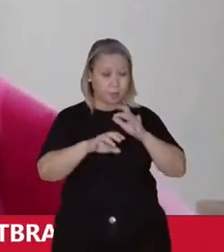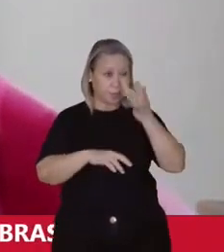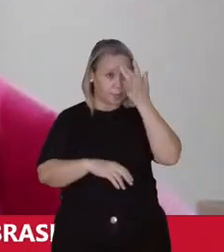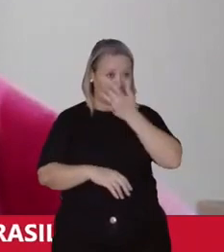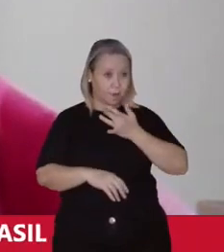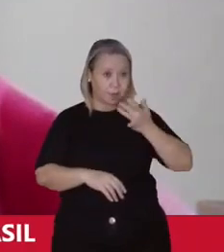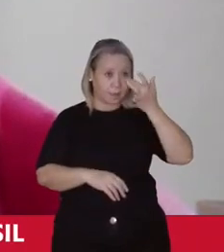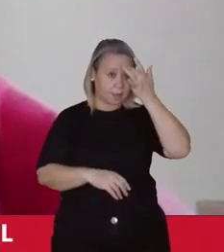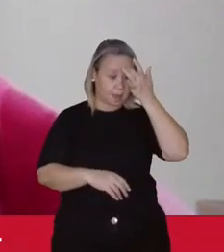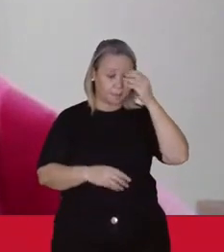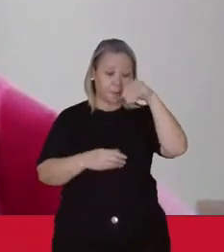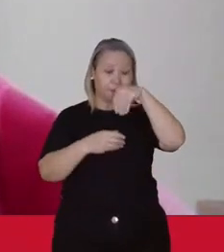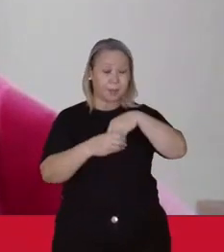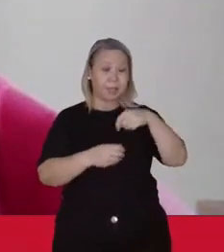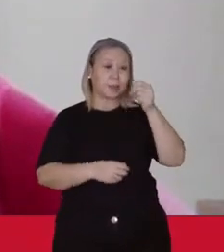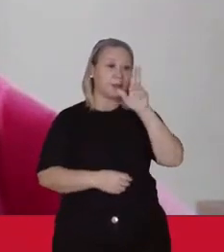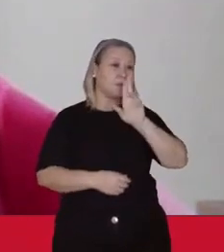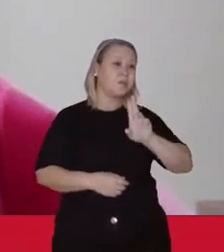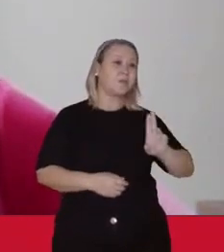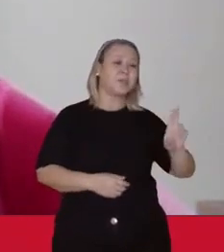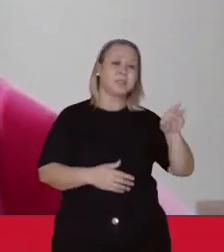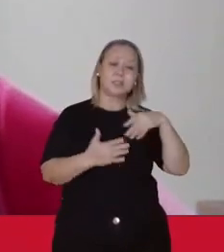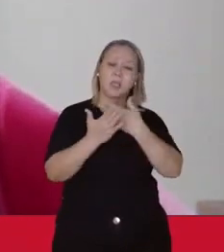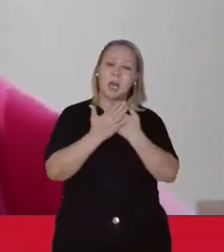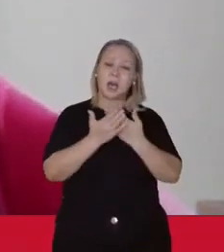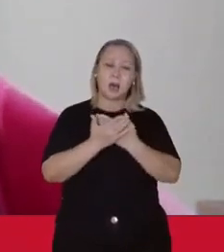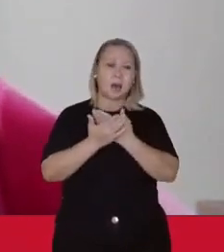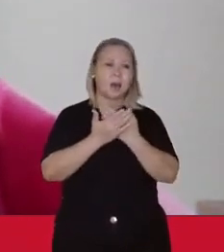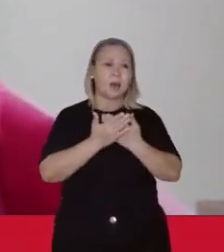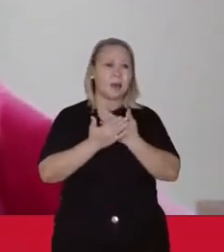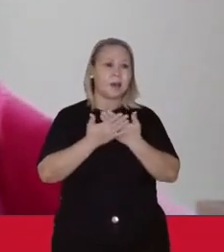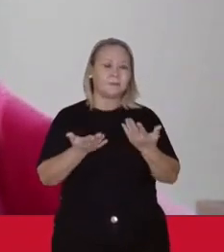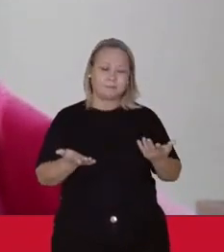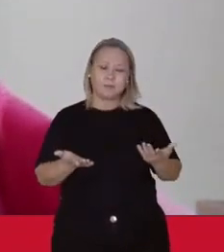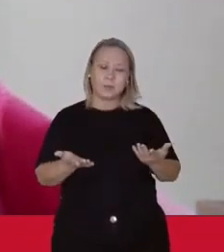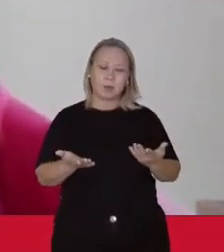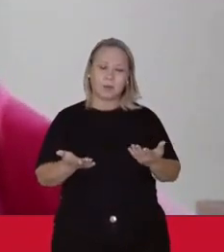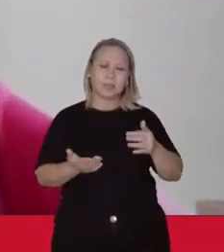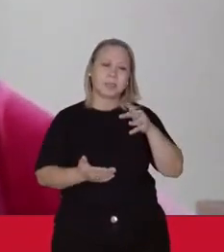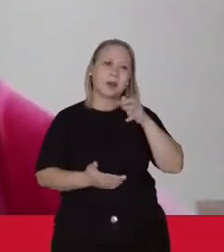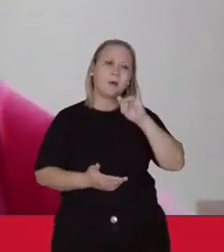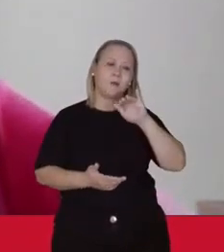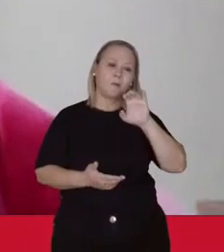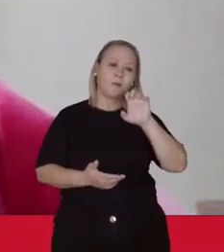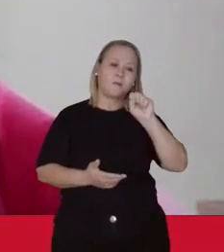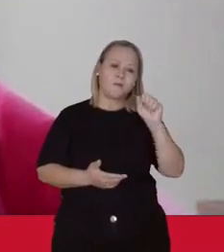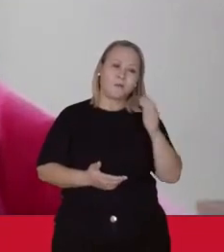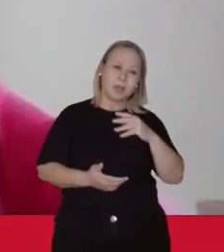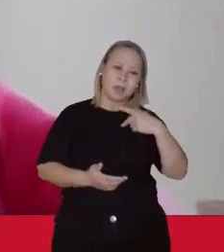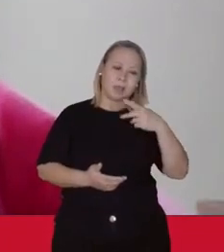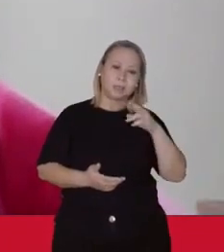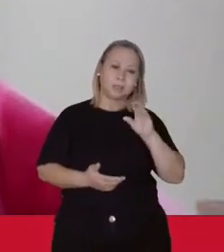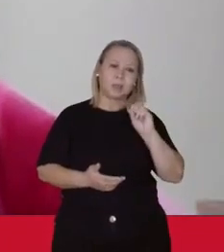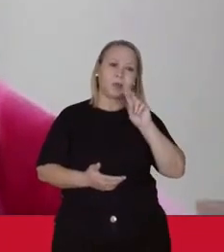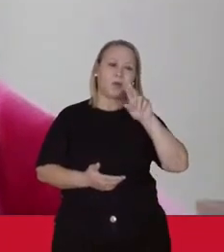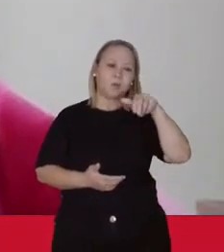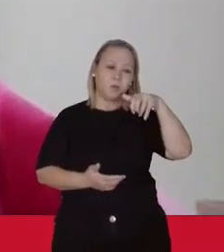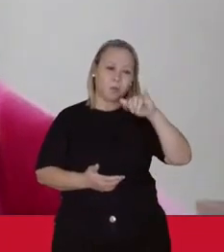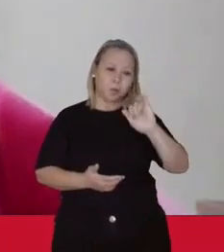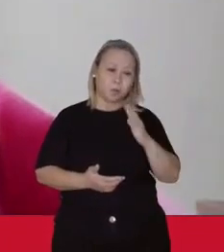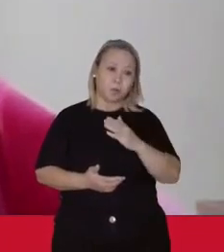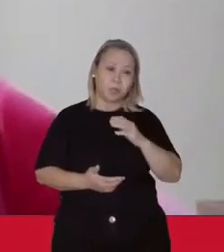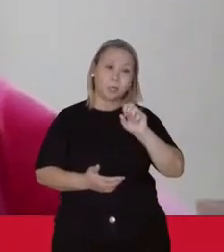nas universidades e viram essas universidades se pintarem de povo, graças ao FIES, ao ProUni, graças ao SISU. É